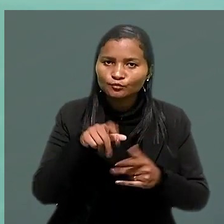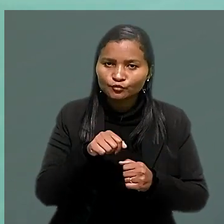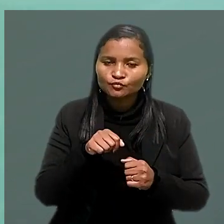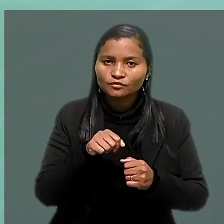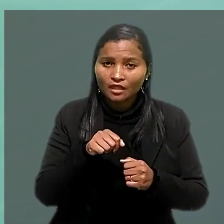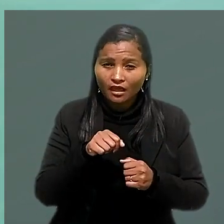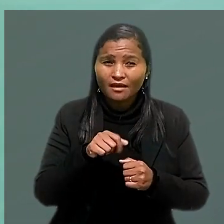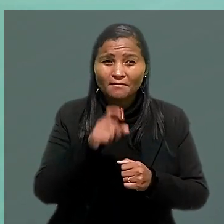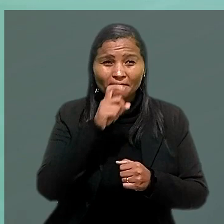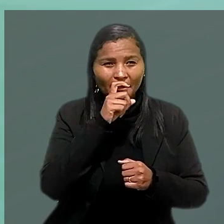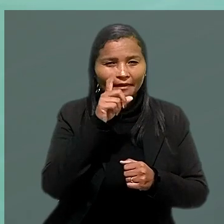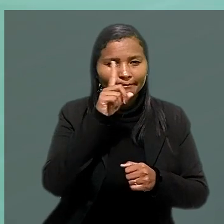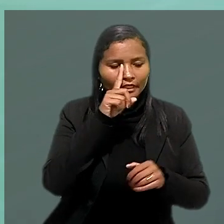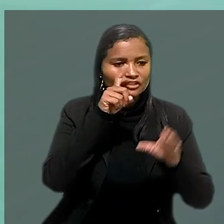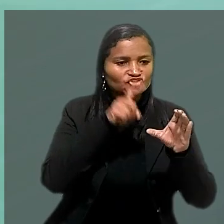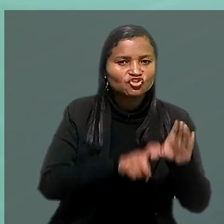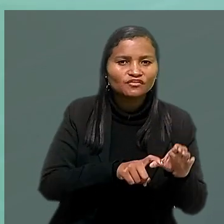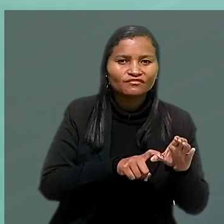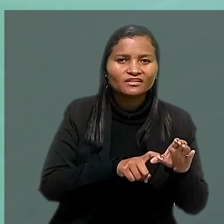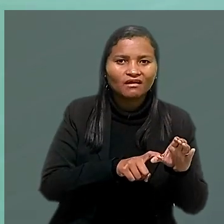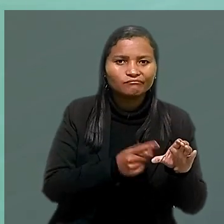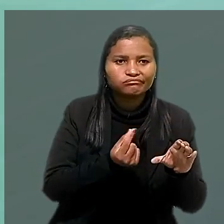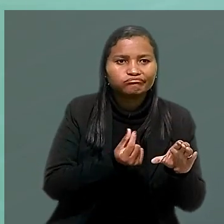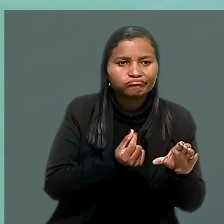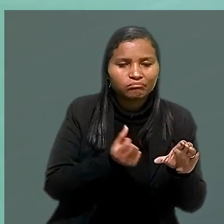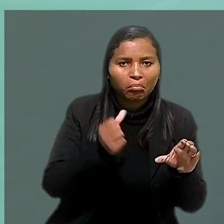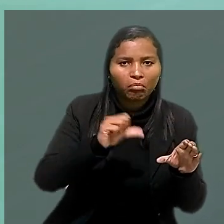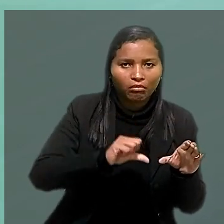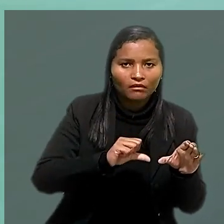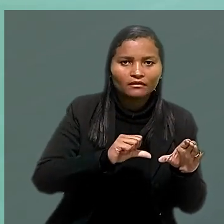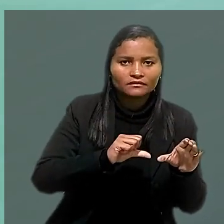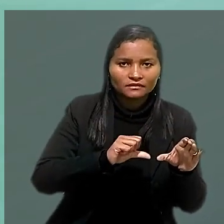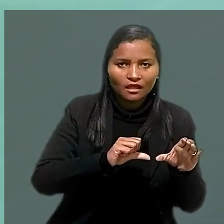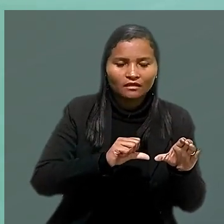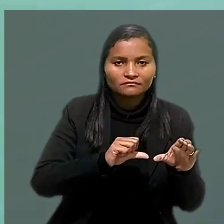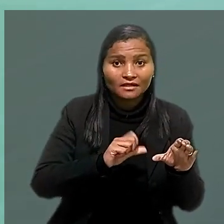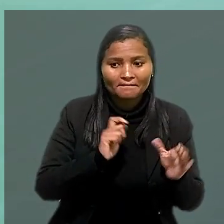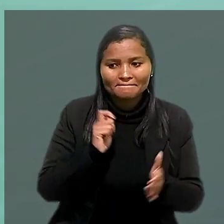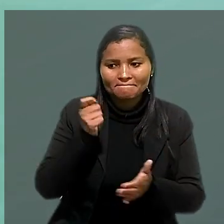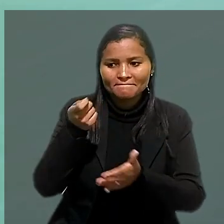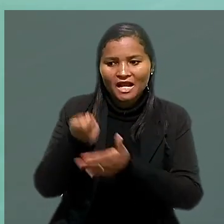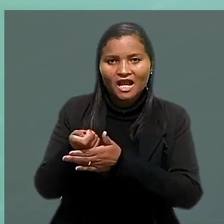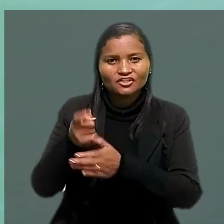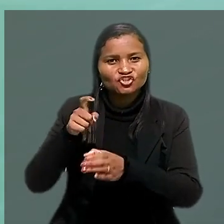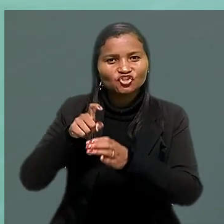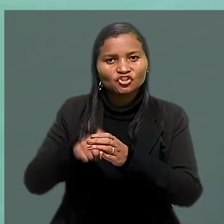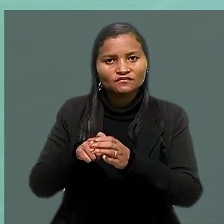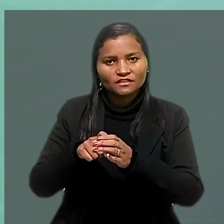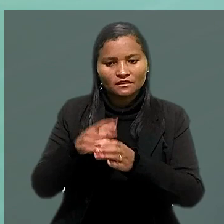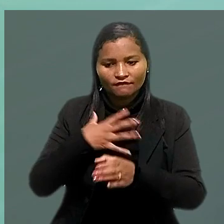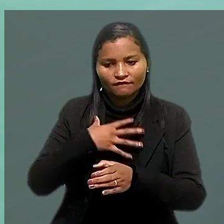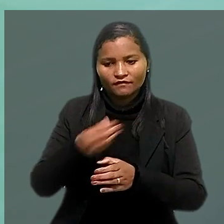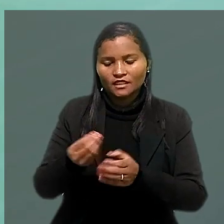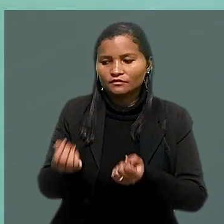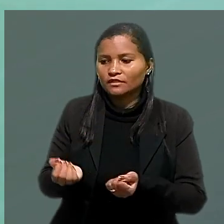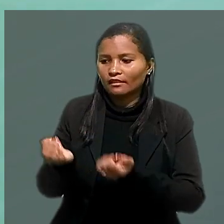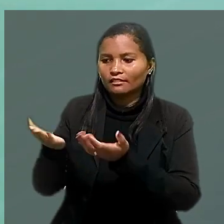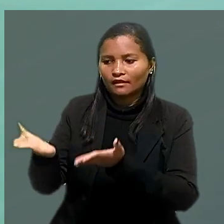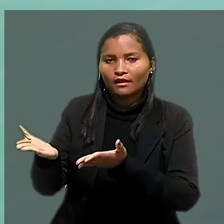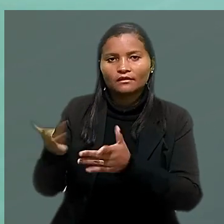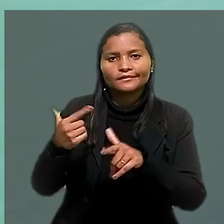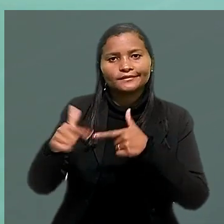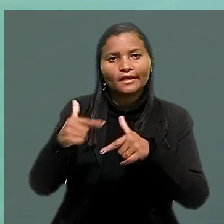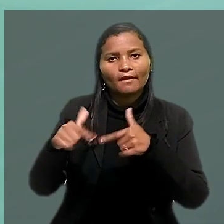mundo, em que os pais se endividam em determinadas sociedades, né? e para pagar as suas dívidas entregam as